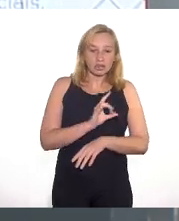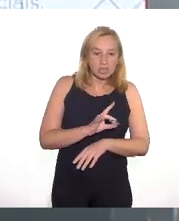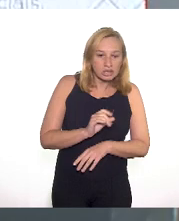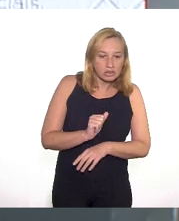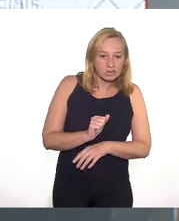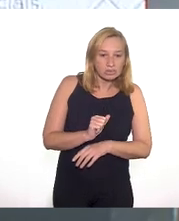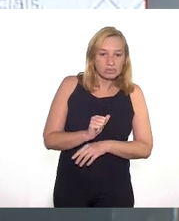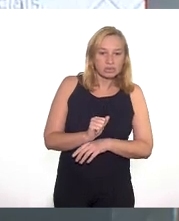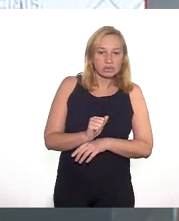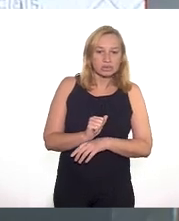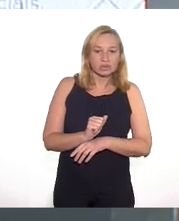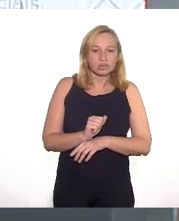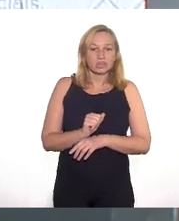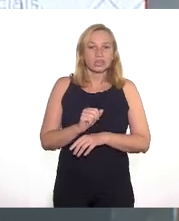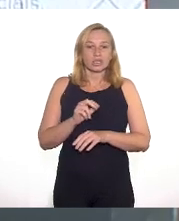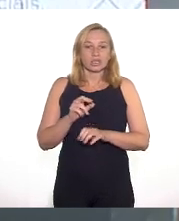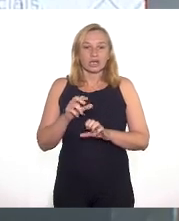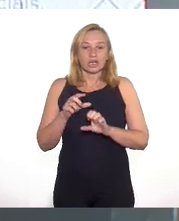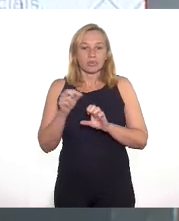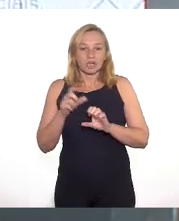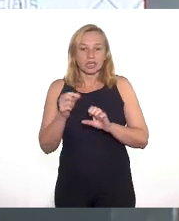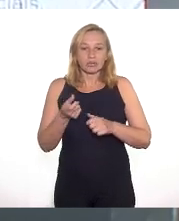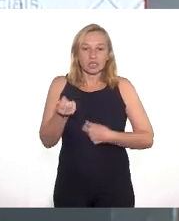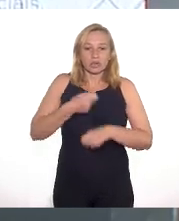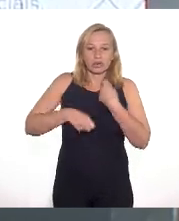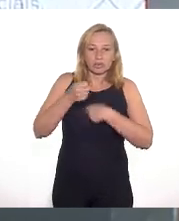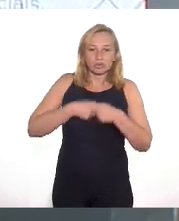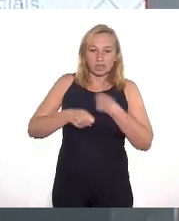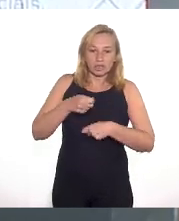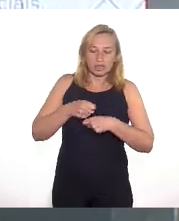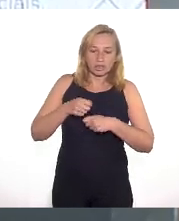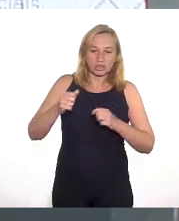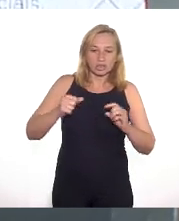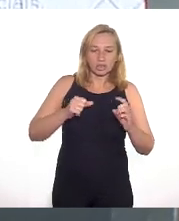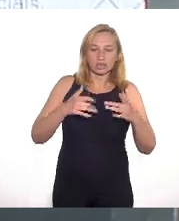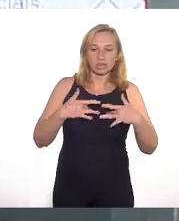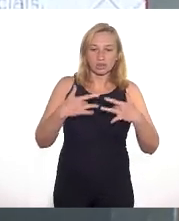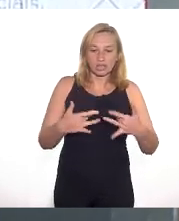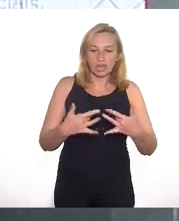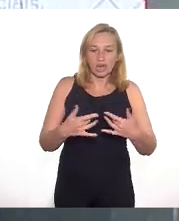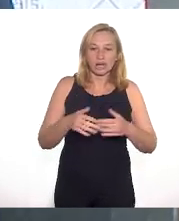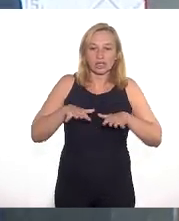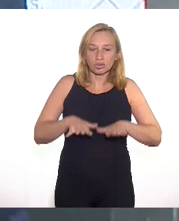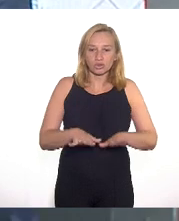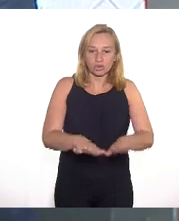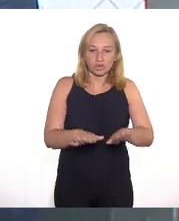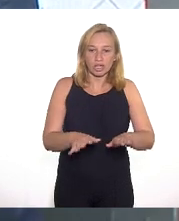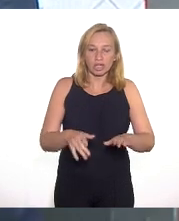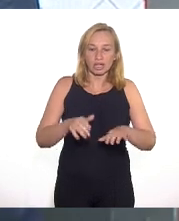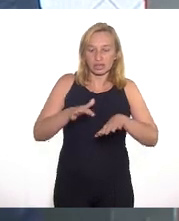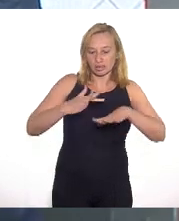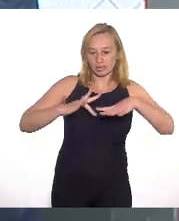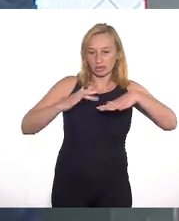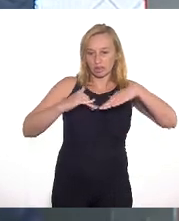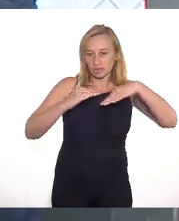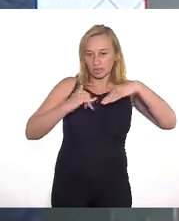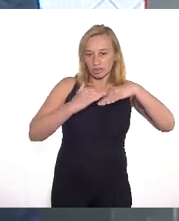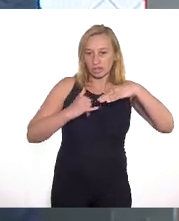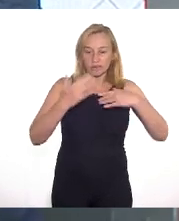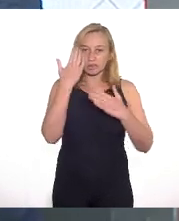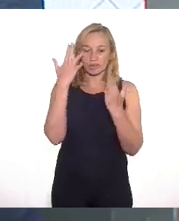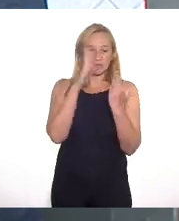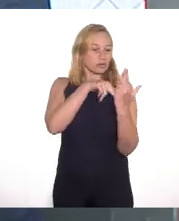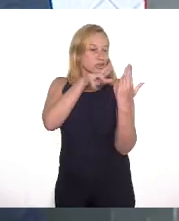culturais, empreendimentos da economia popular solidária, costureiras, cabeleireiros, manicures, esteticistas,